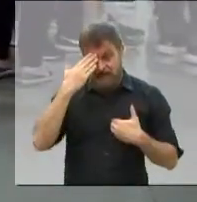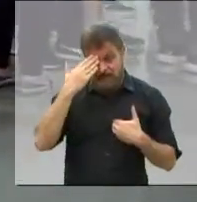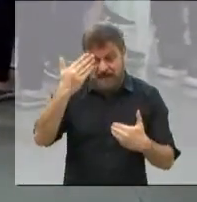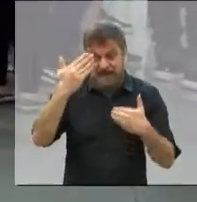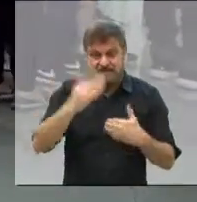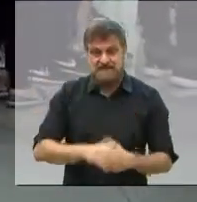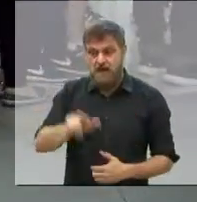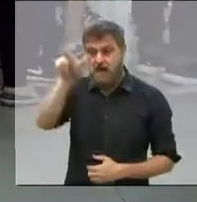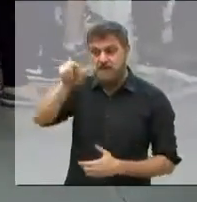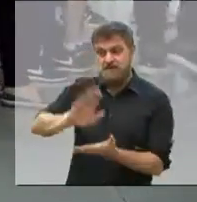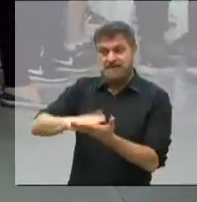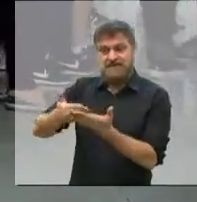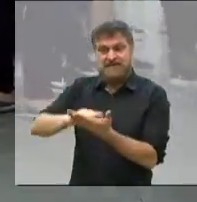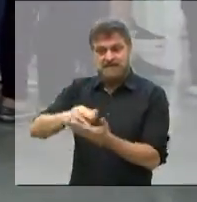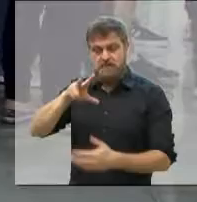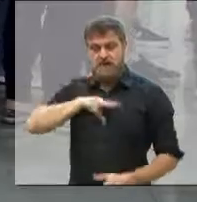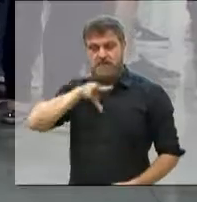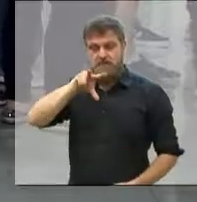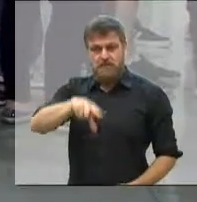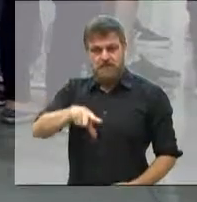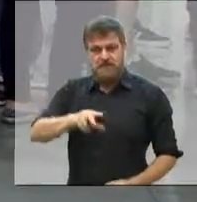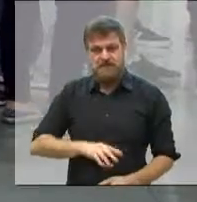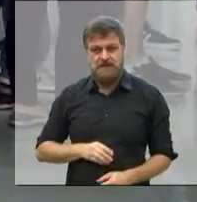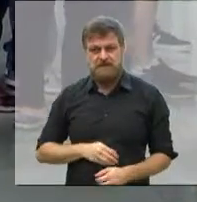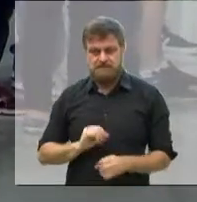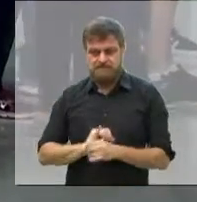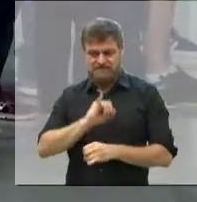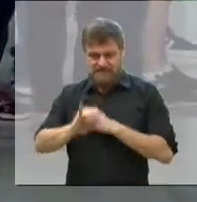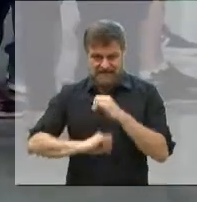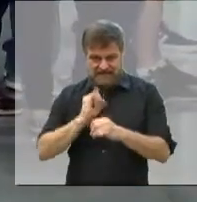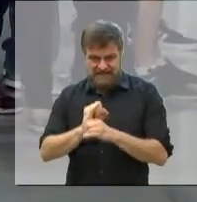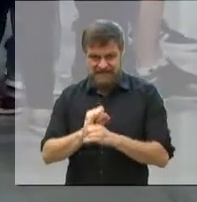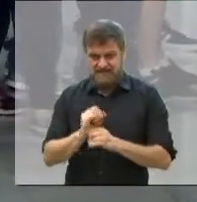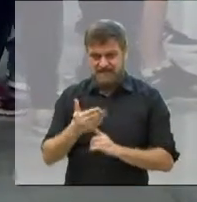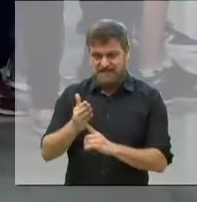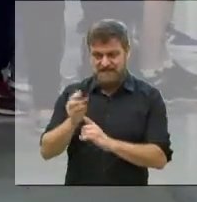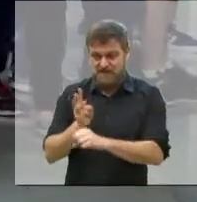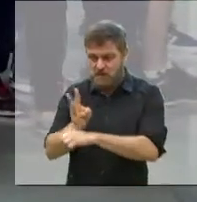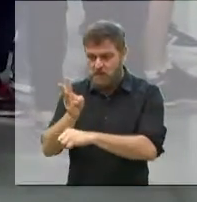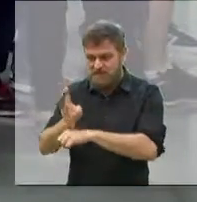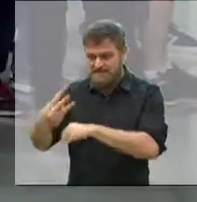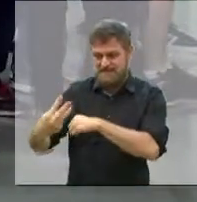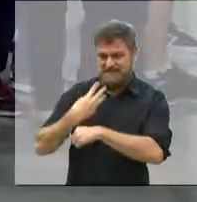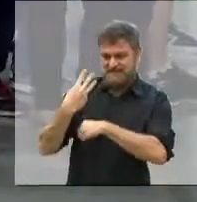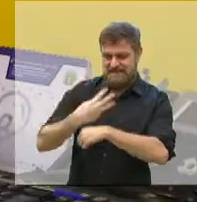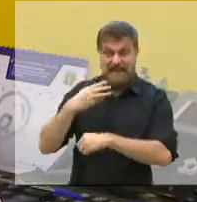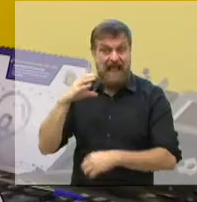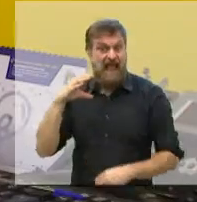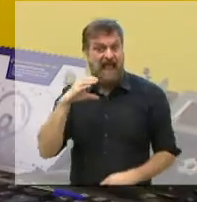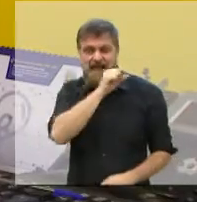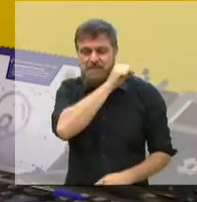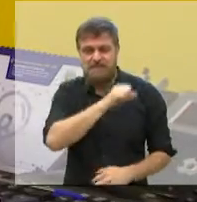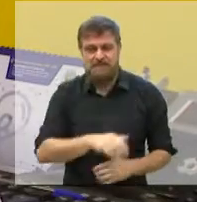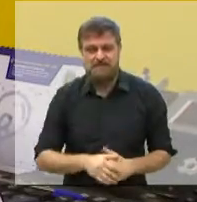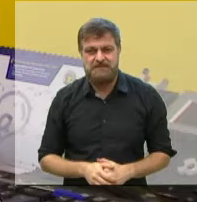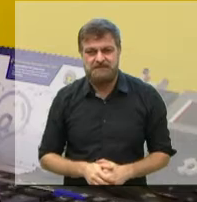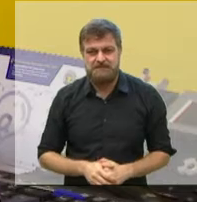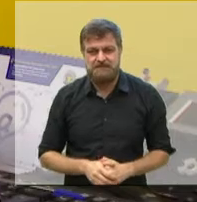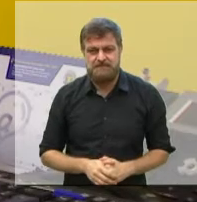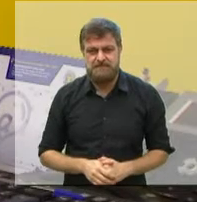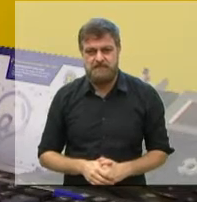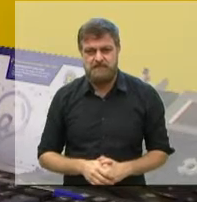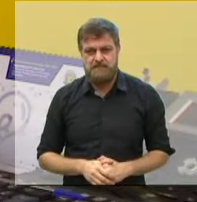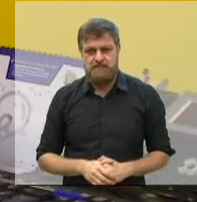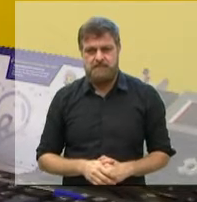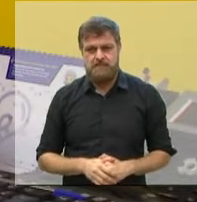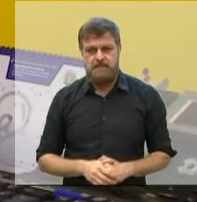de Portugal, ou seja, de outro país. Hoje em dia essa tecnologia você consegue levar as informações rapidamente, né?